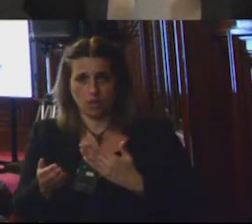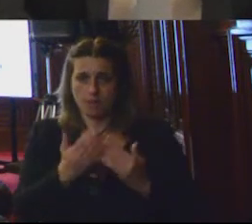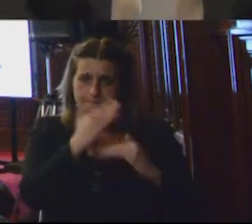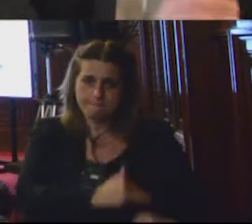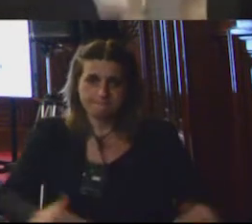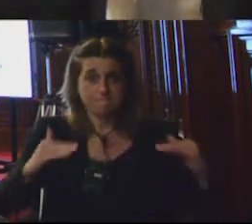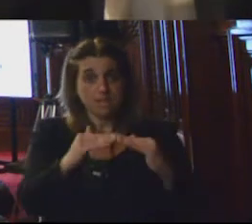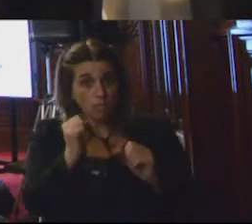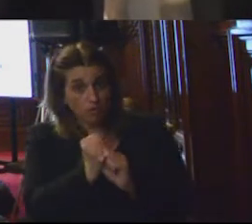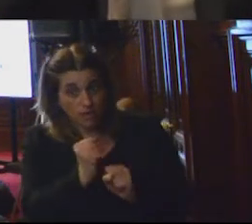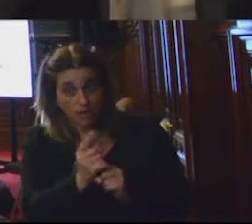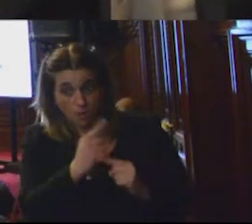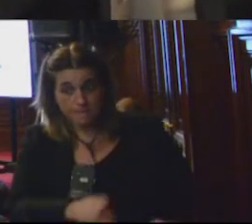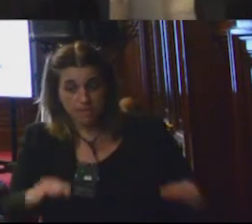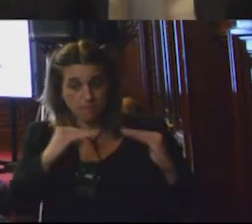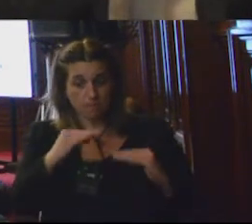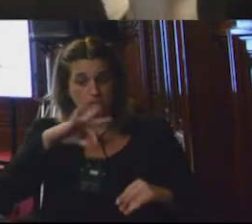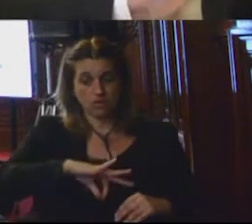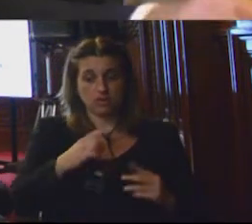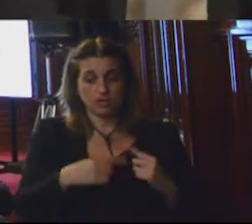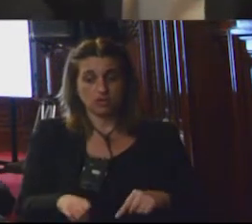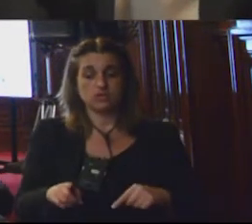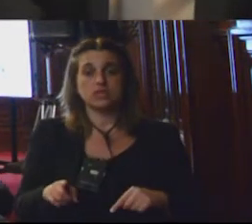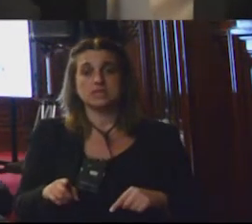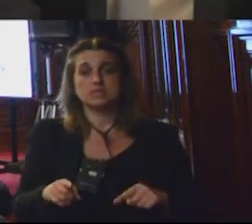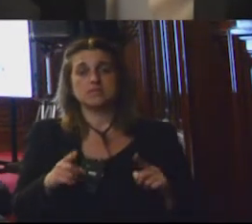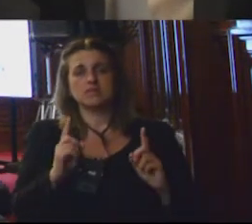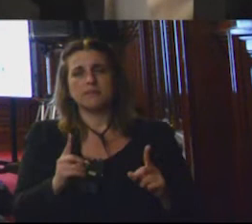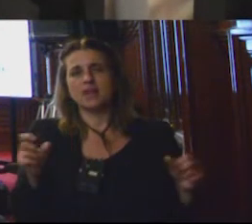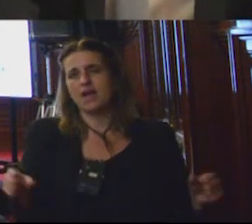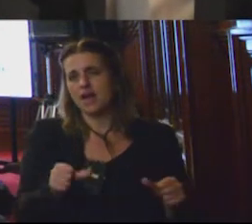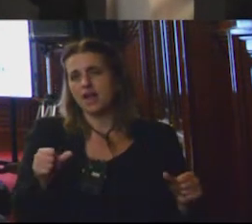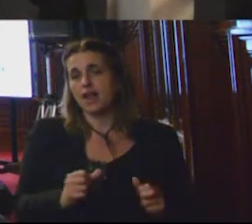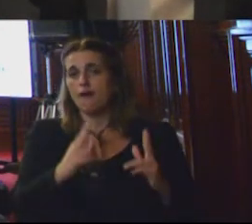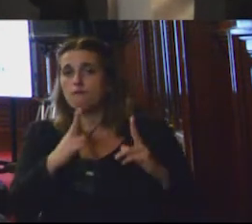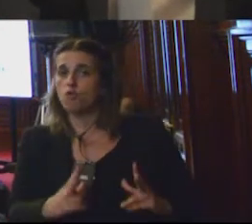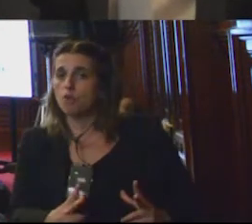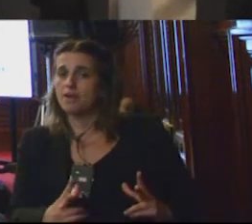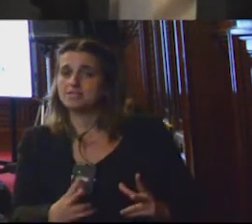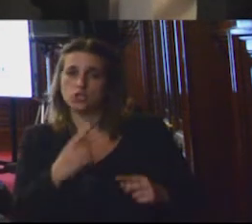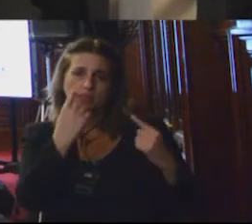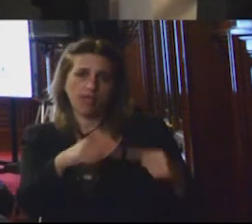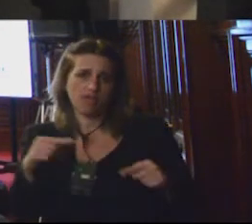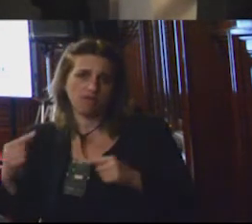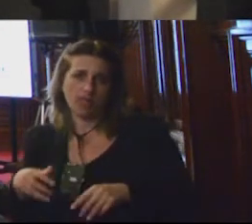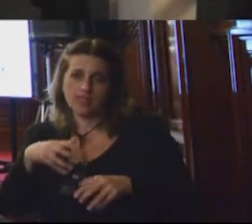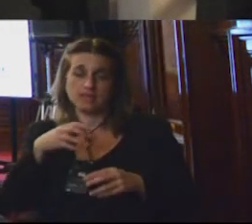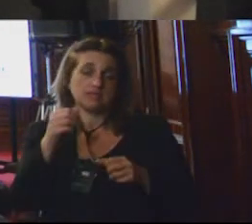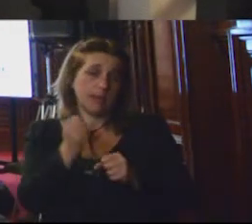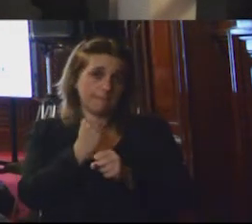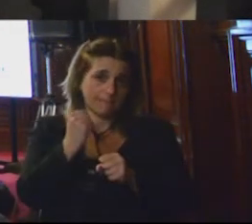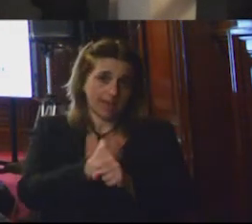Essa nova modalidade de contratação propiciará a formalização de vários empregos que, atualmente, se encontram